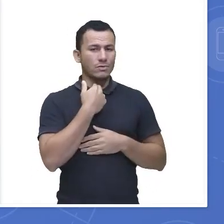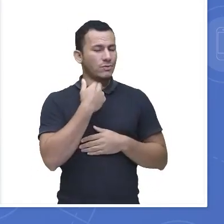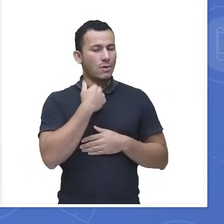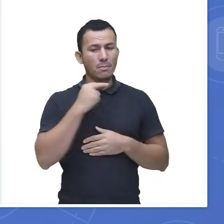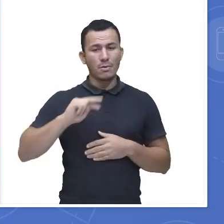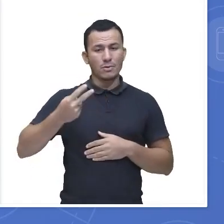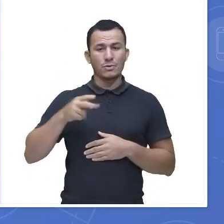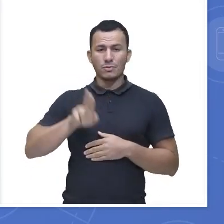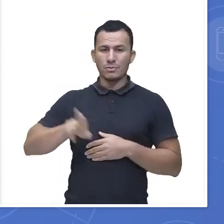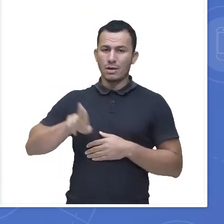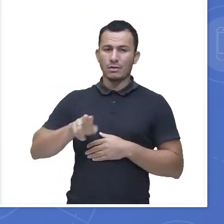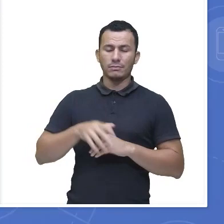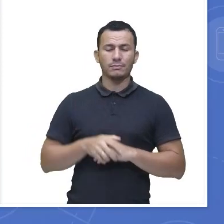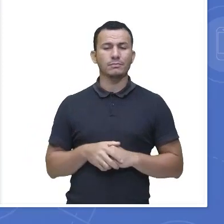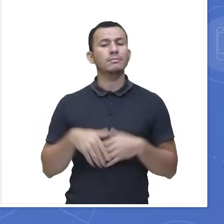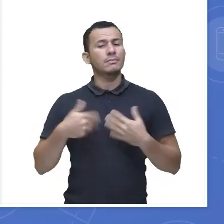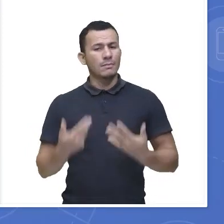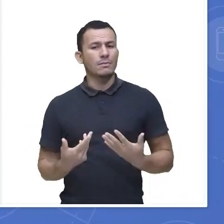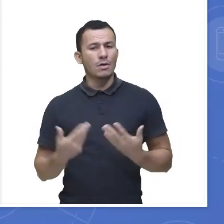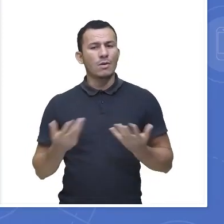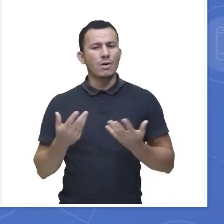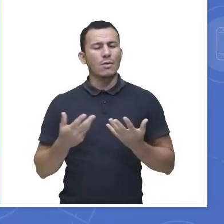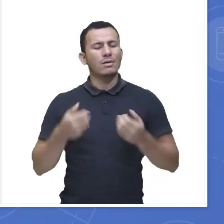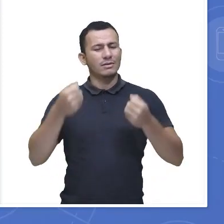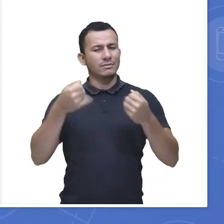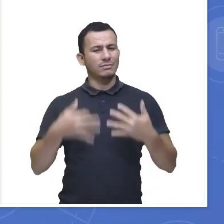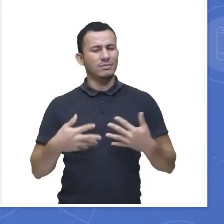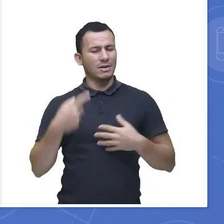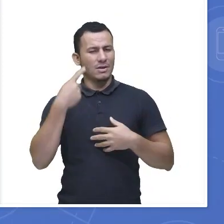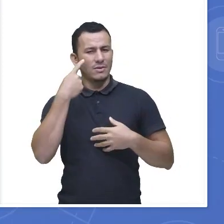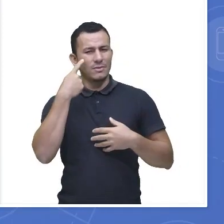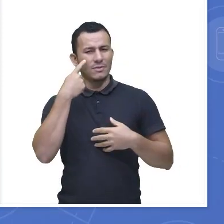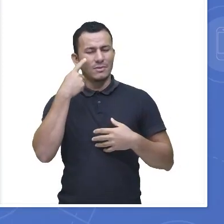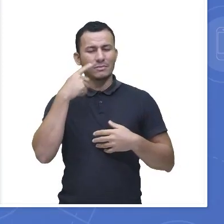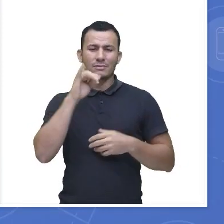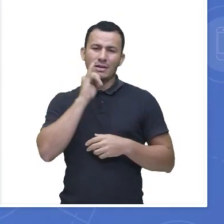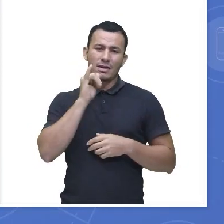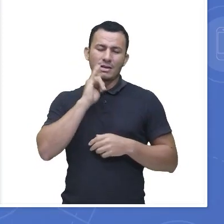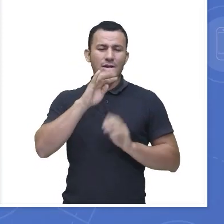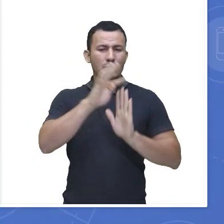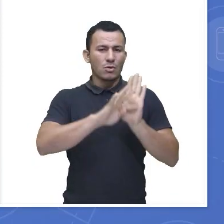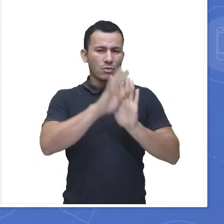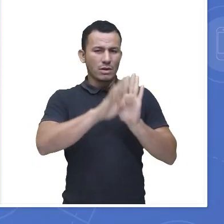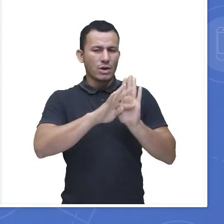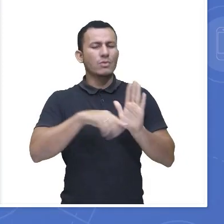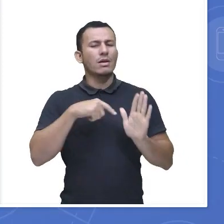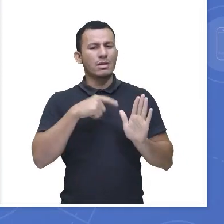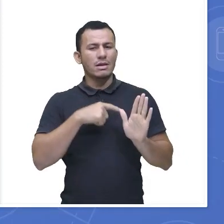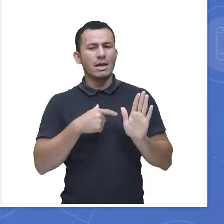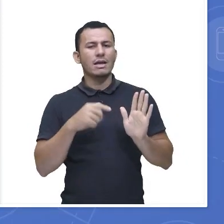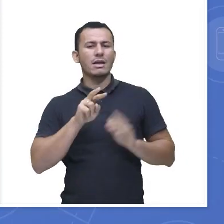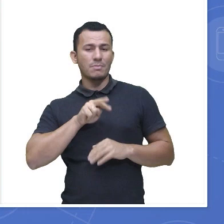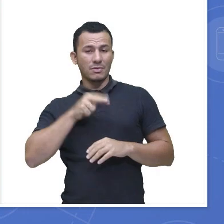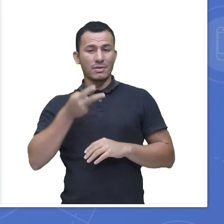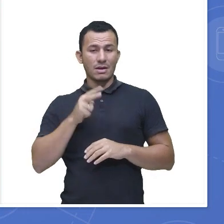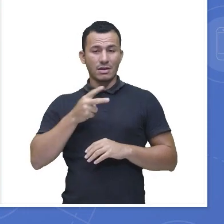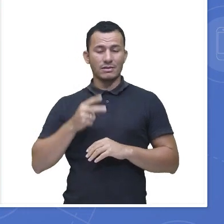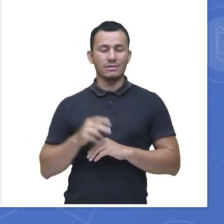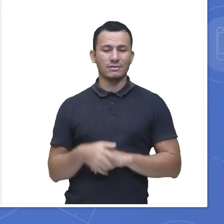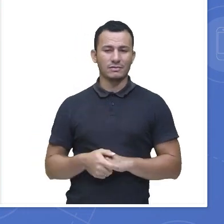deve, certo? Então, vamos ver aí o exemplo de um texto que contém ambiguidade. Vamos lá.